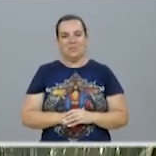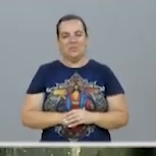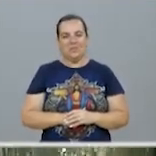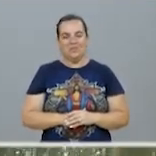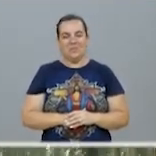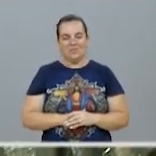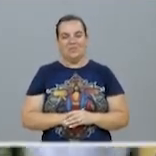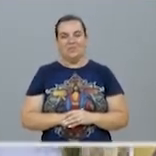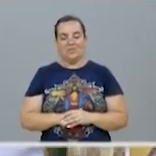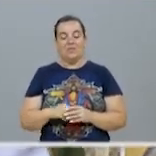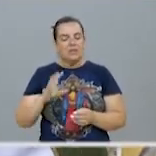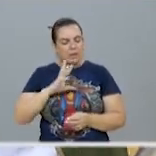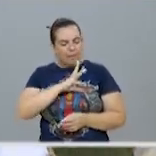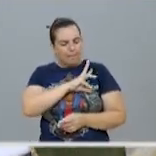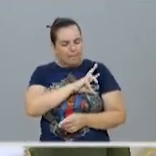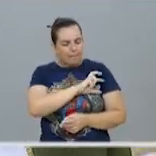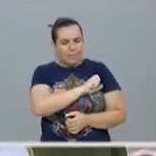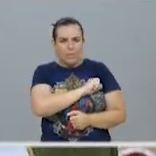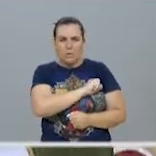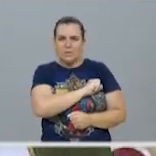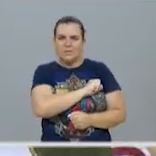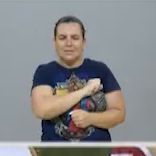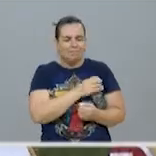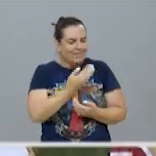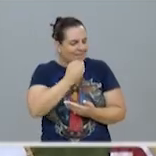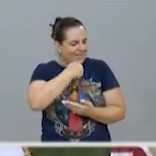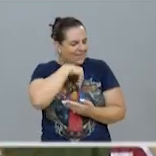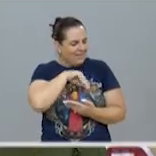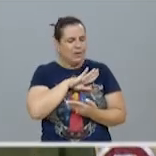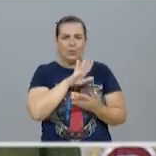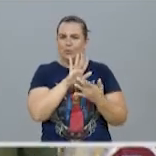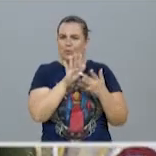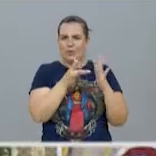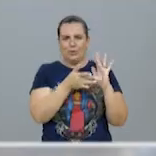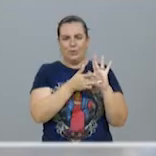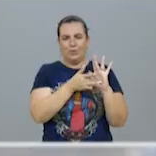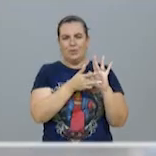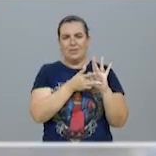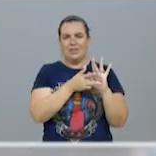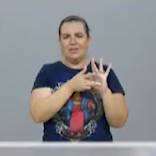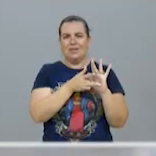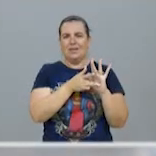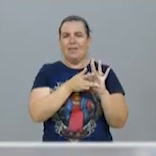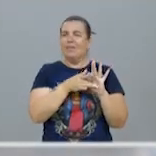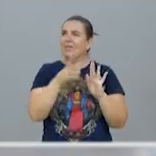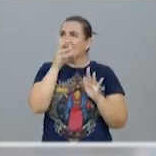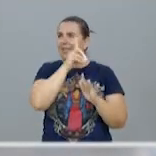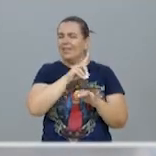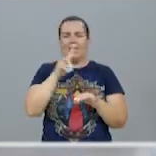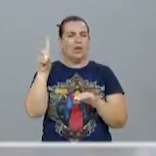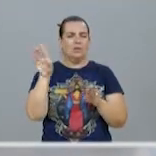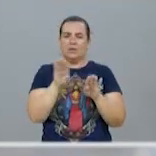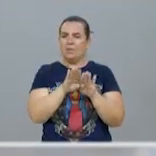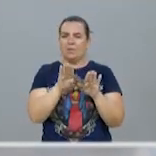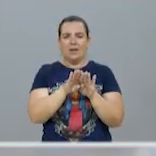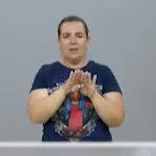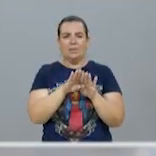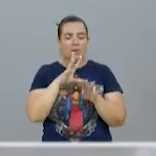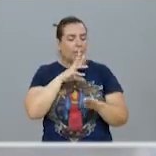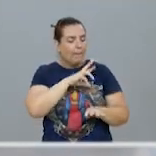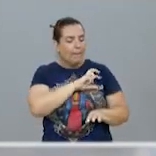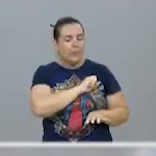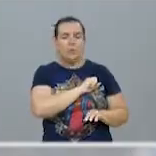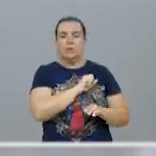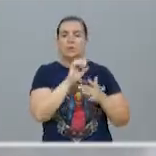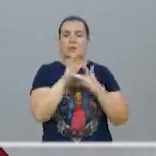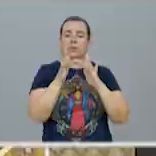Esse amor que contagiou Jesus e o Pai, esse amor que Jesus depois expressa,